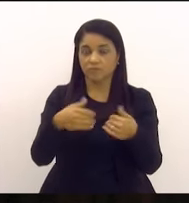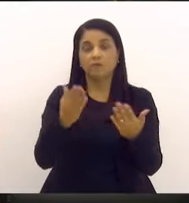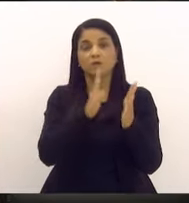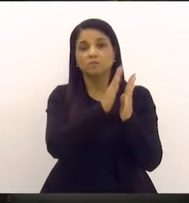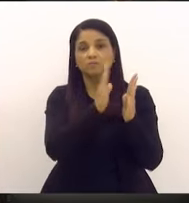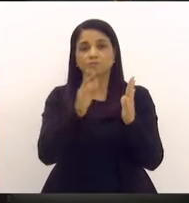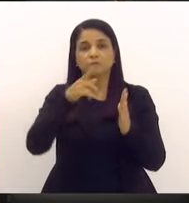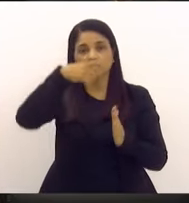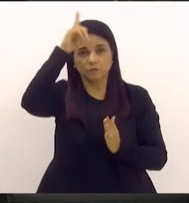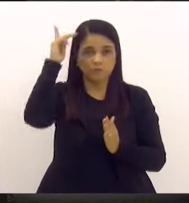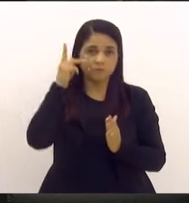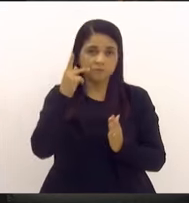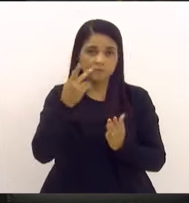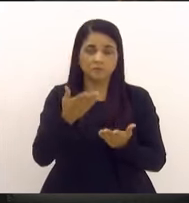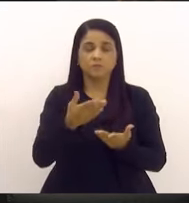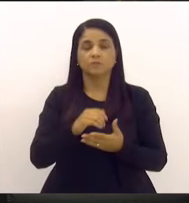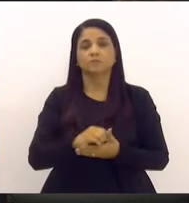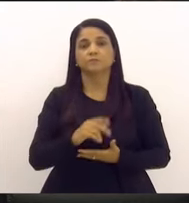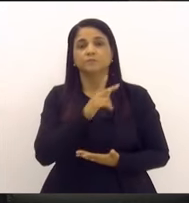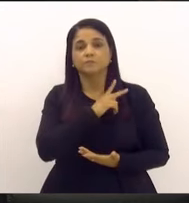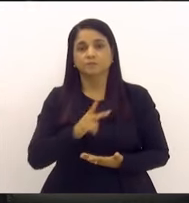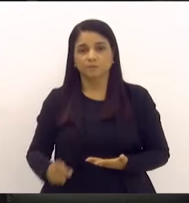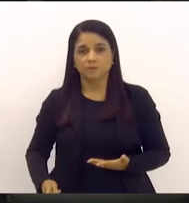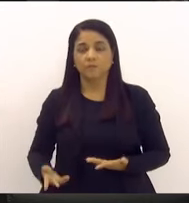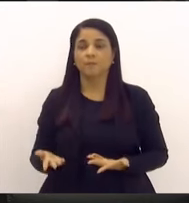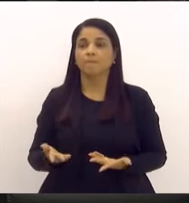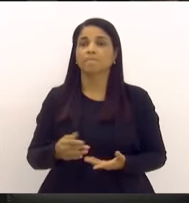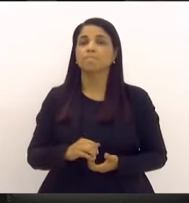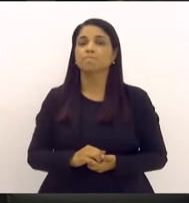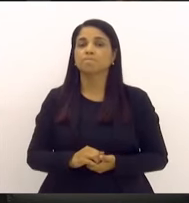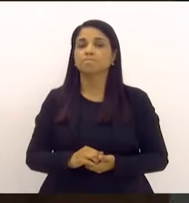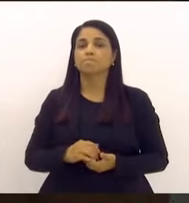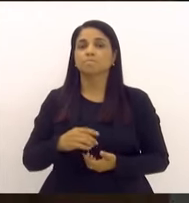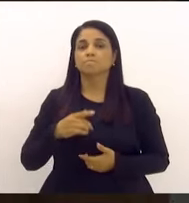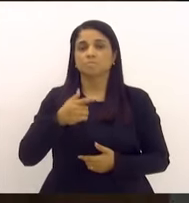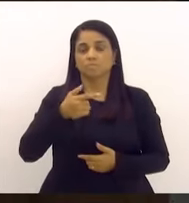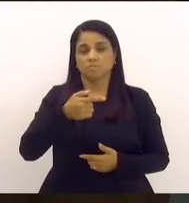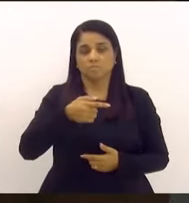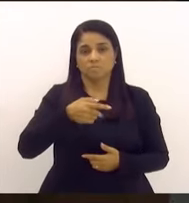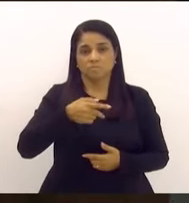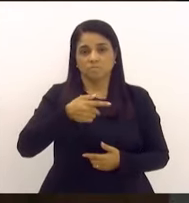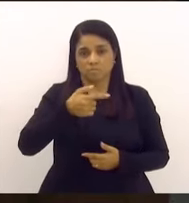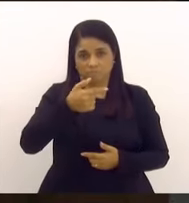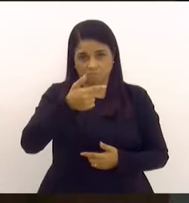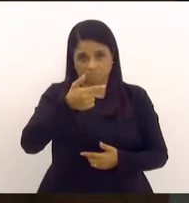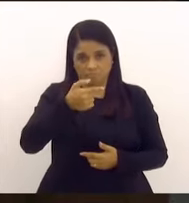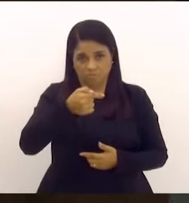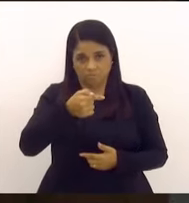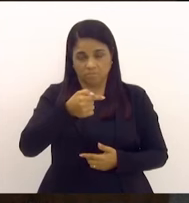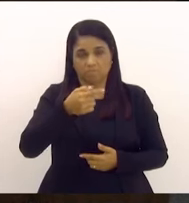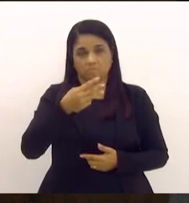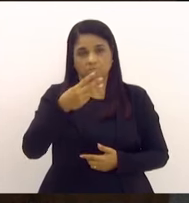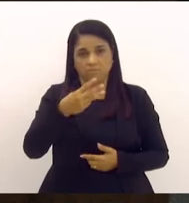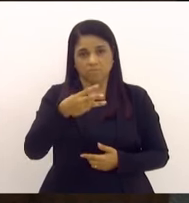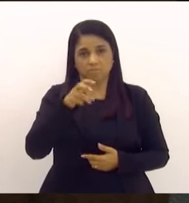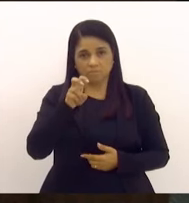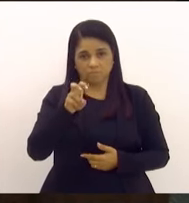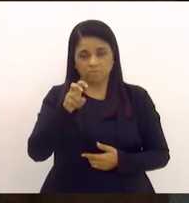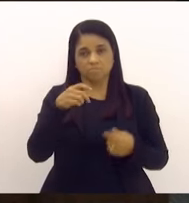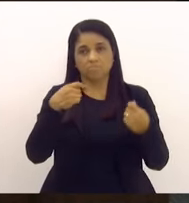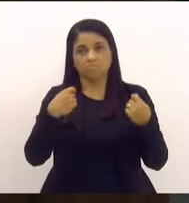Senhor presidente, eu acho que às 17h35 nós